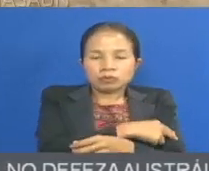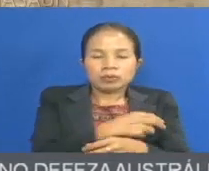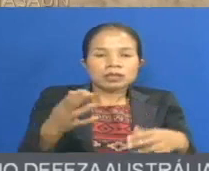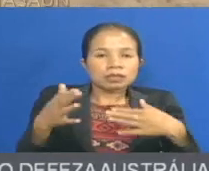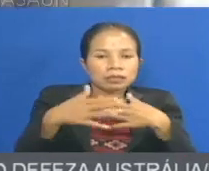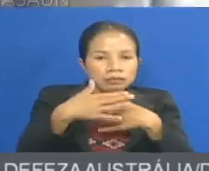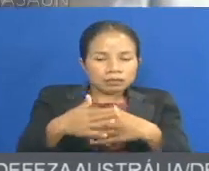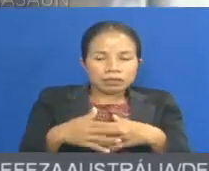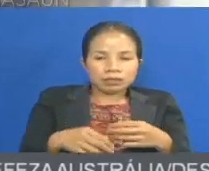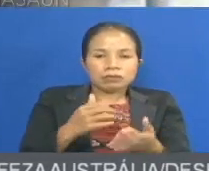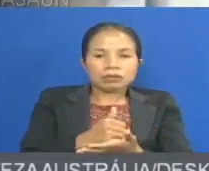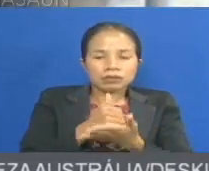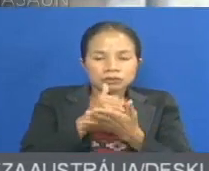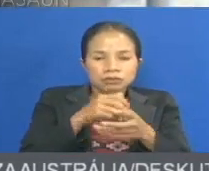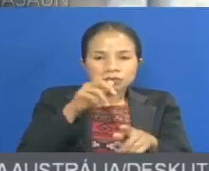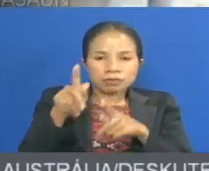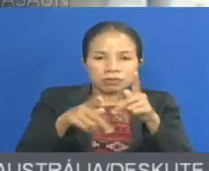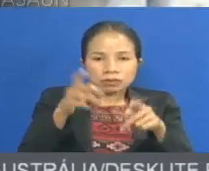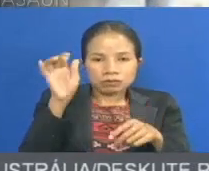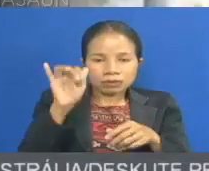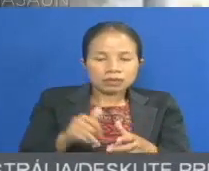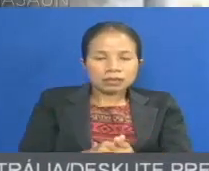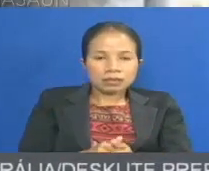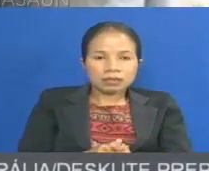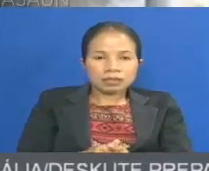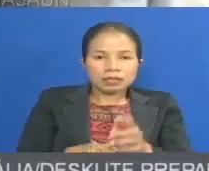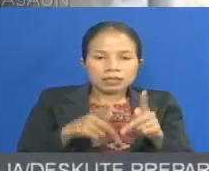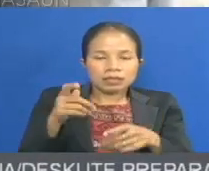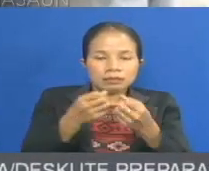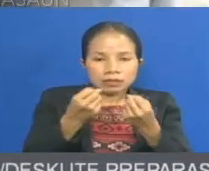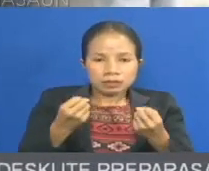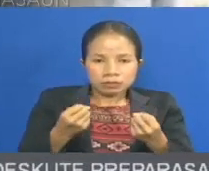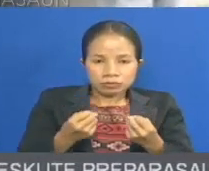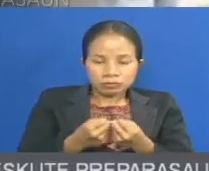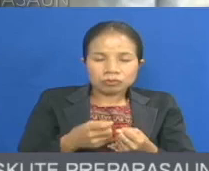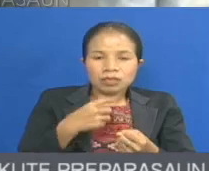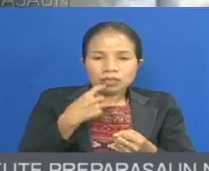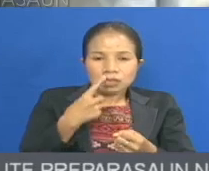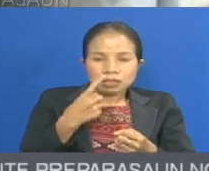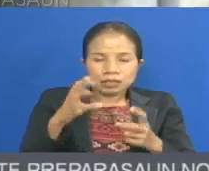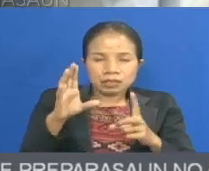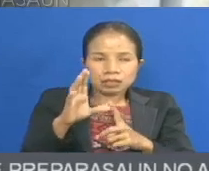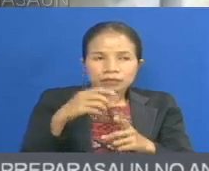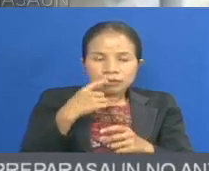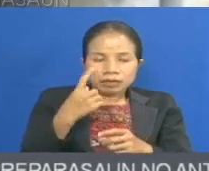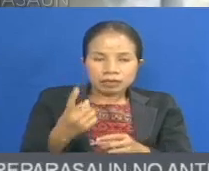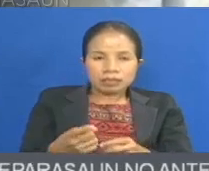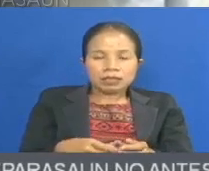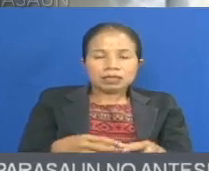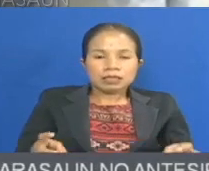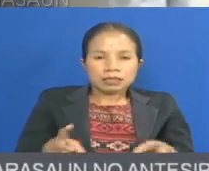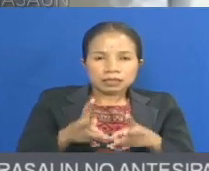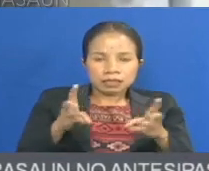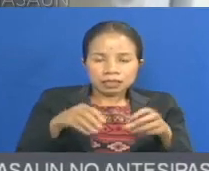nebebesi, onde facilita a população sira. Habitante suku Lelalai, Seti Aminha Hateten, condição